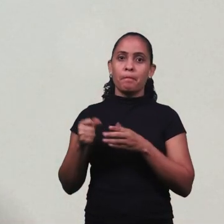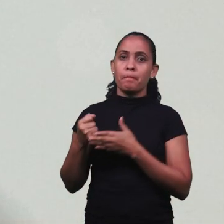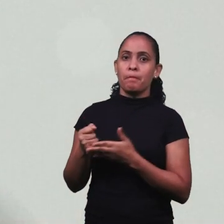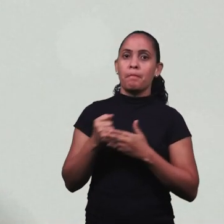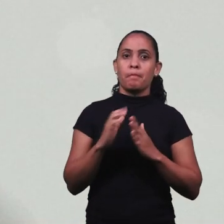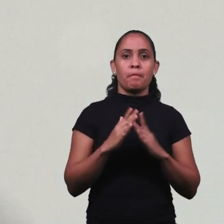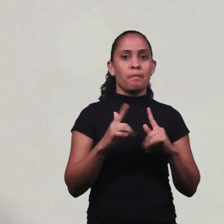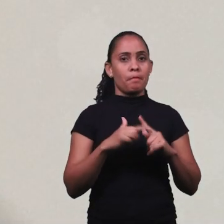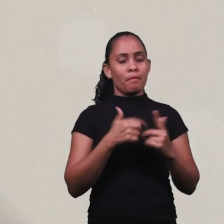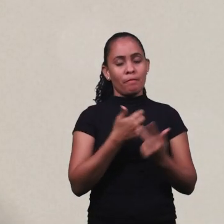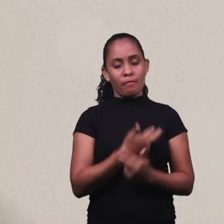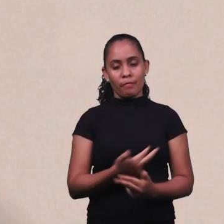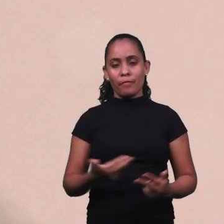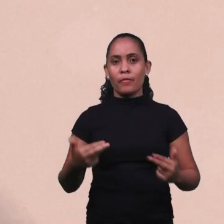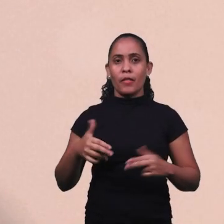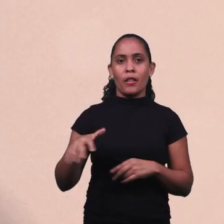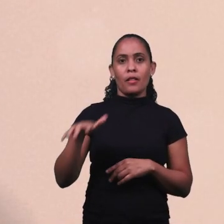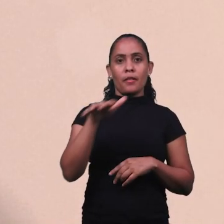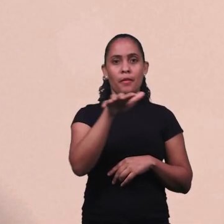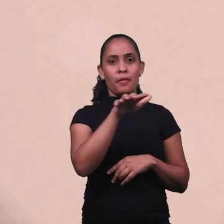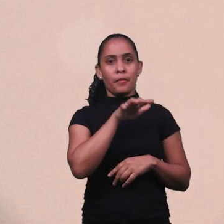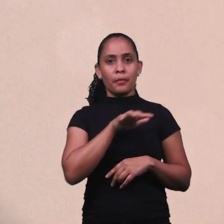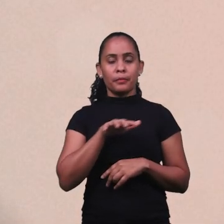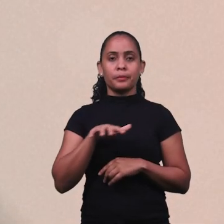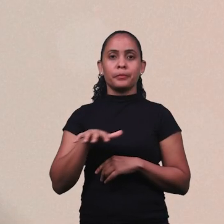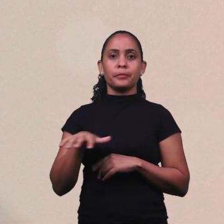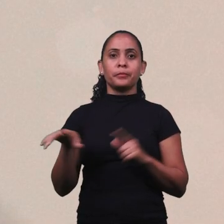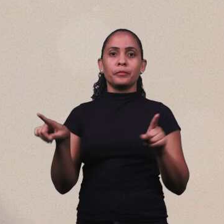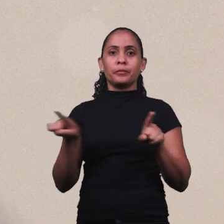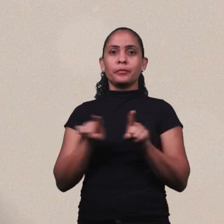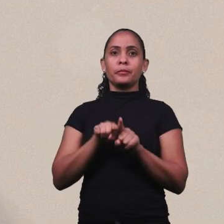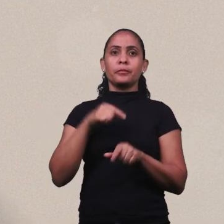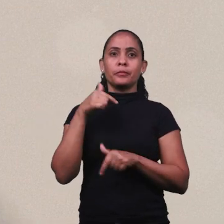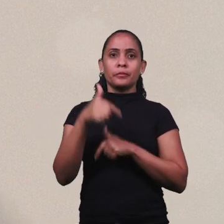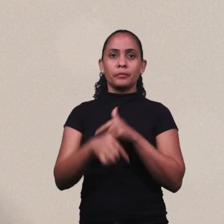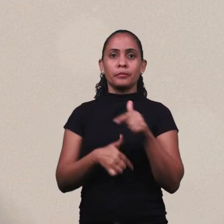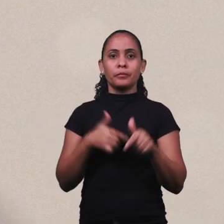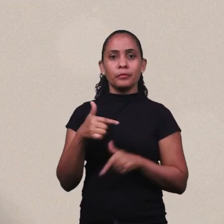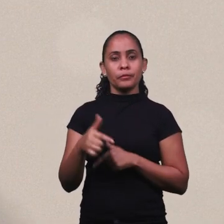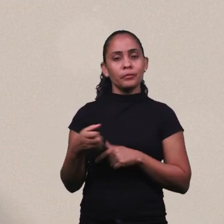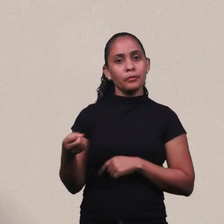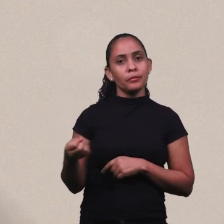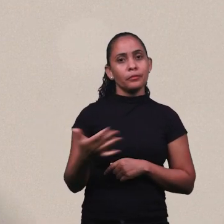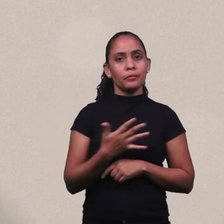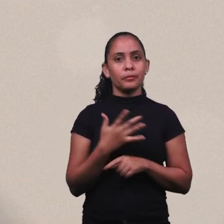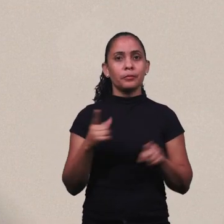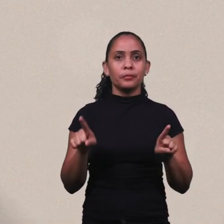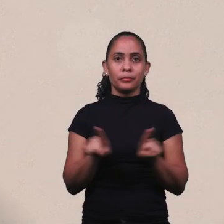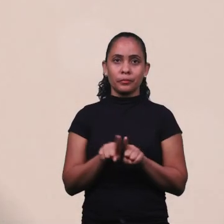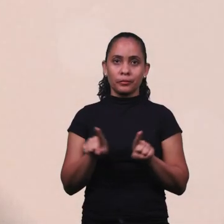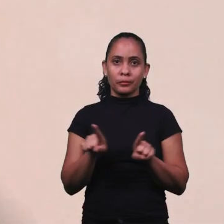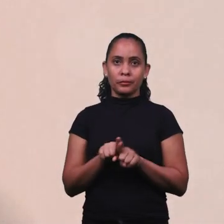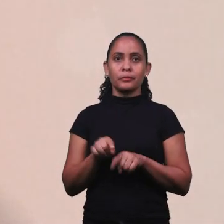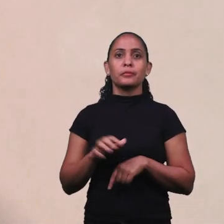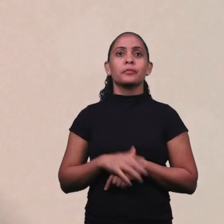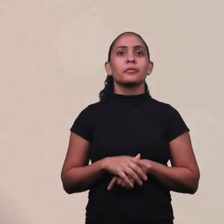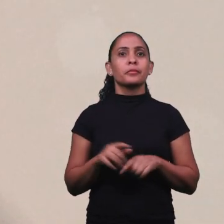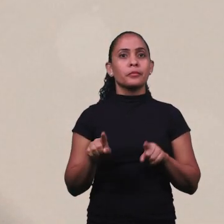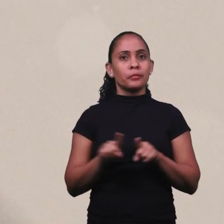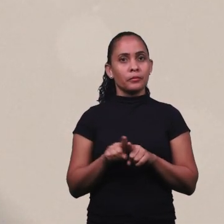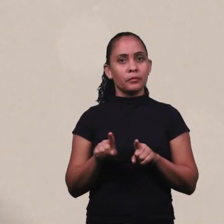diversas igrejas locais e região e trabalhos novos também na região. Exerci atividades